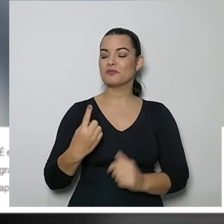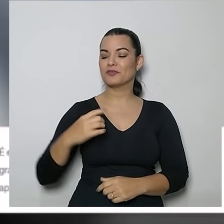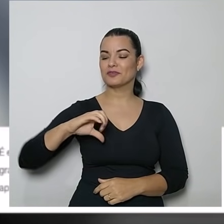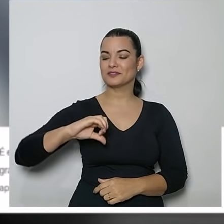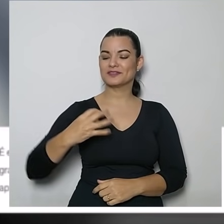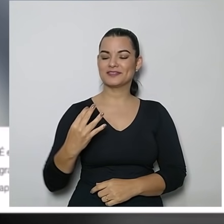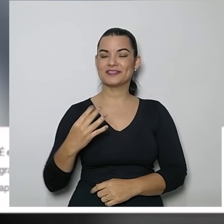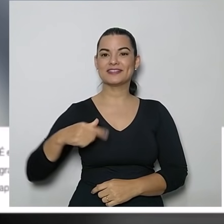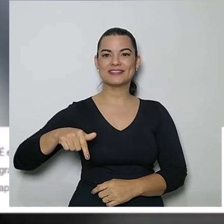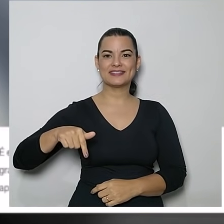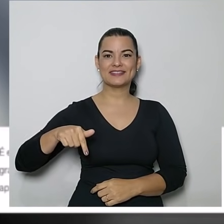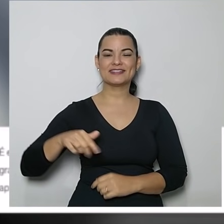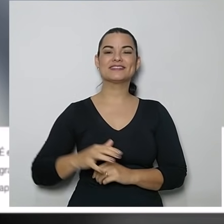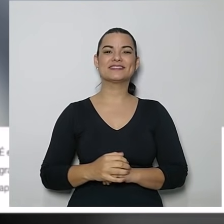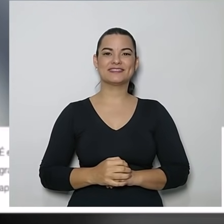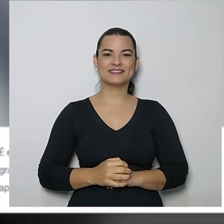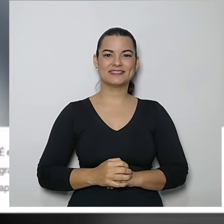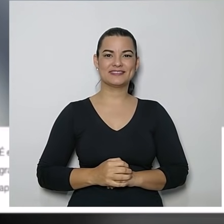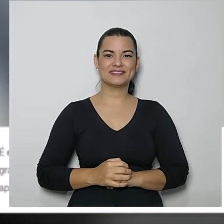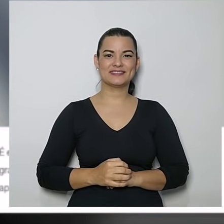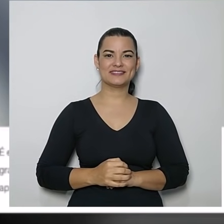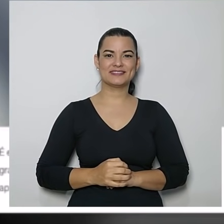1947.